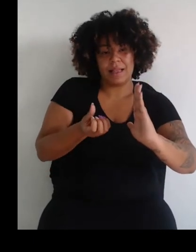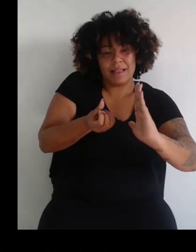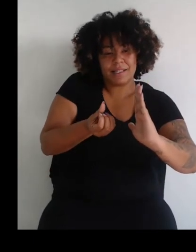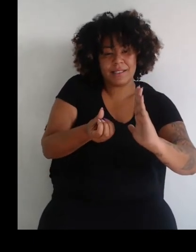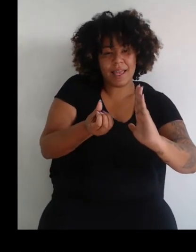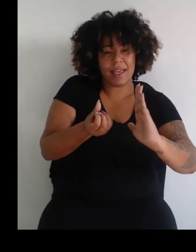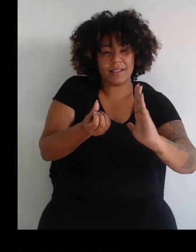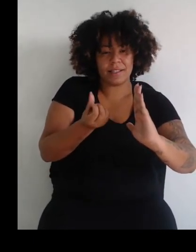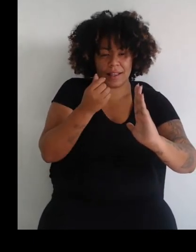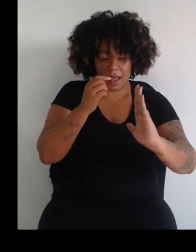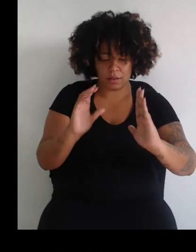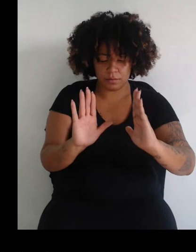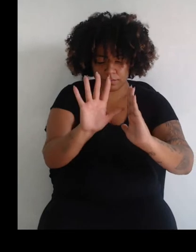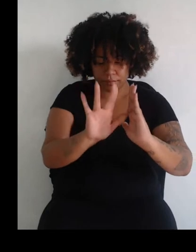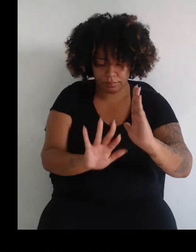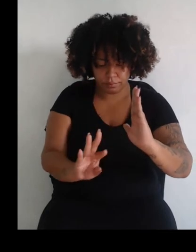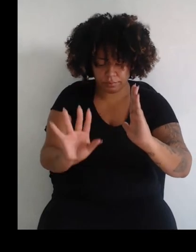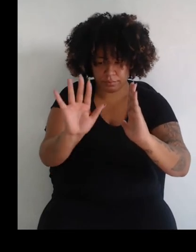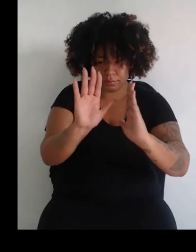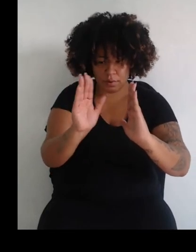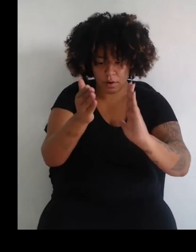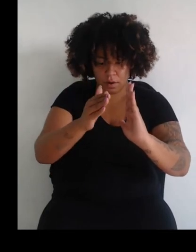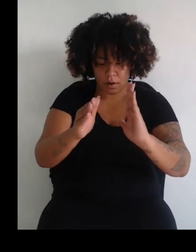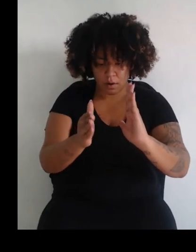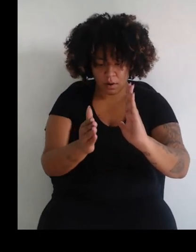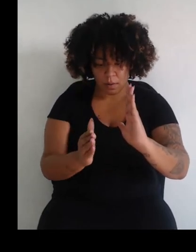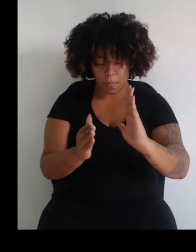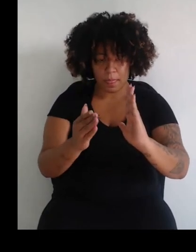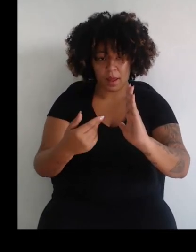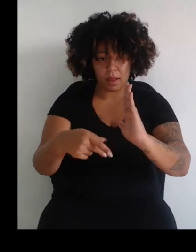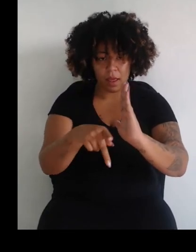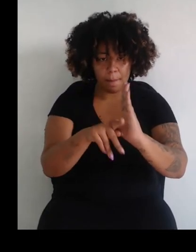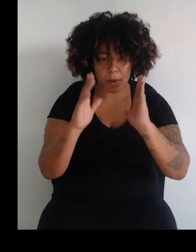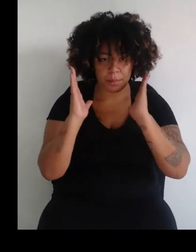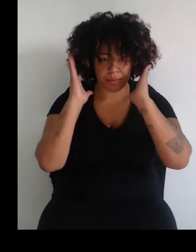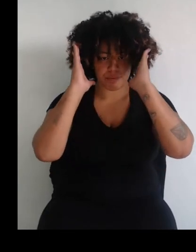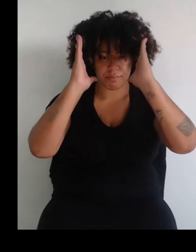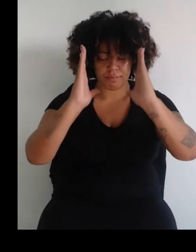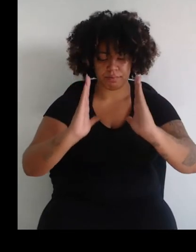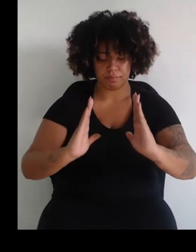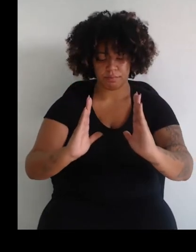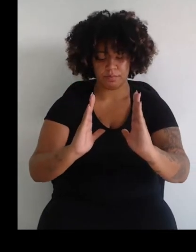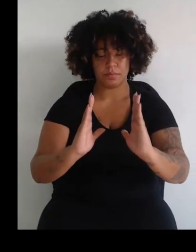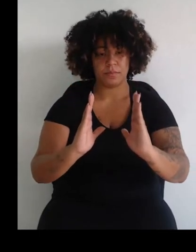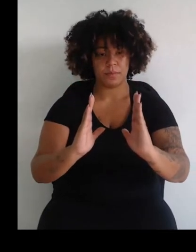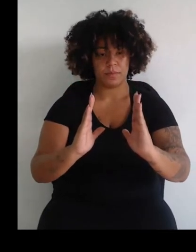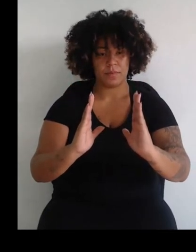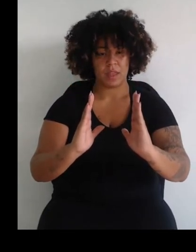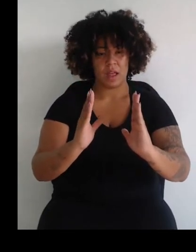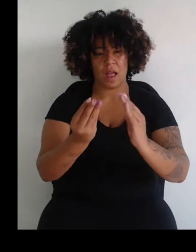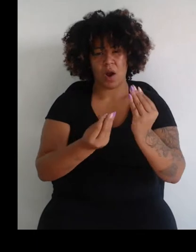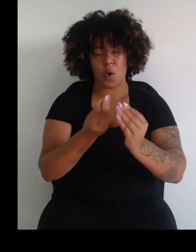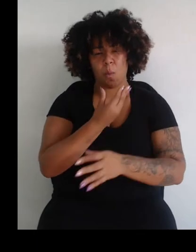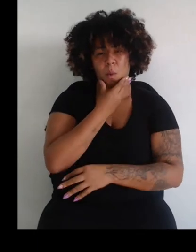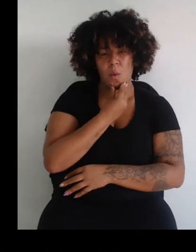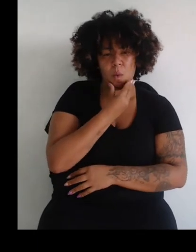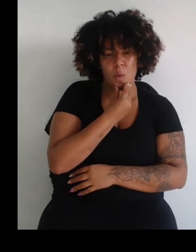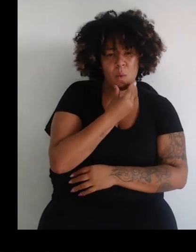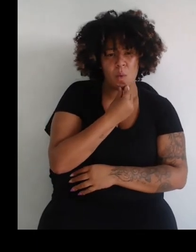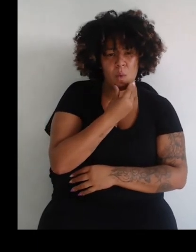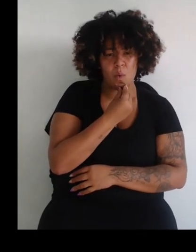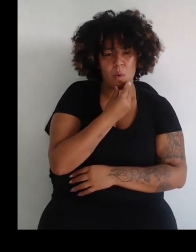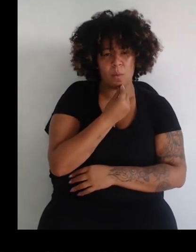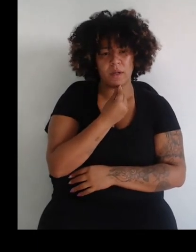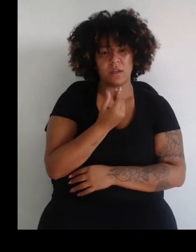lembra a arquitetura familiar da própria cabine de fotos aqui vemos menos o retrato de um homem e mais o retrato de um